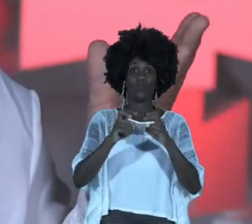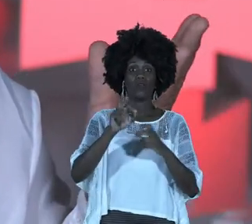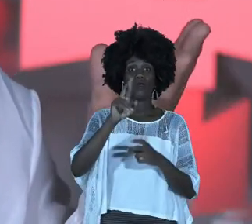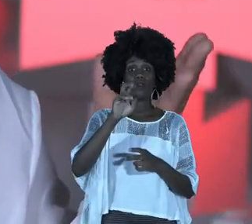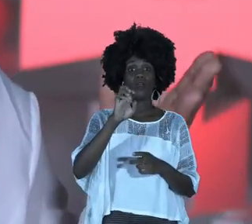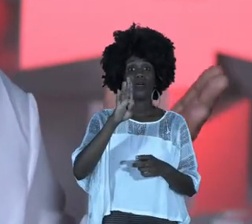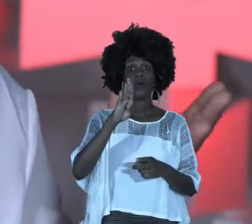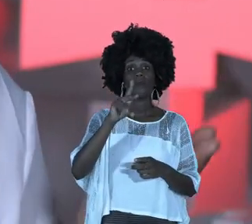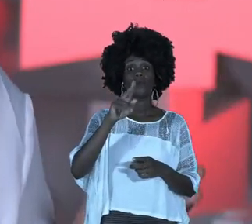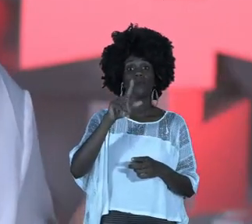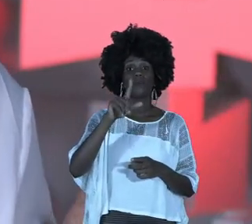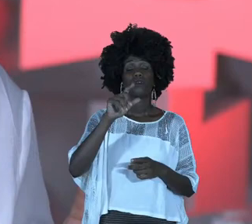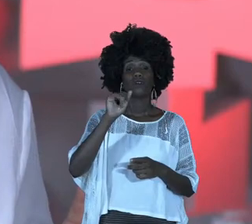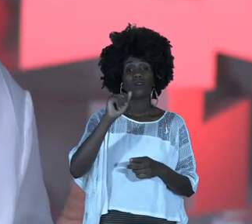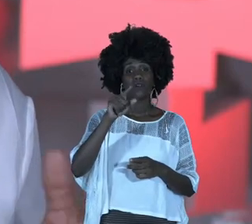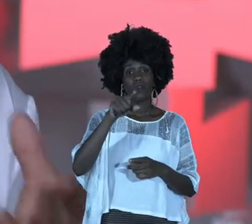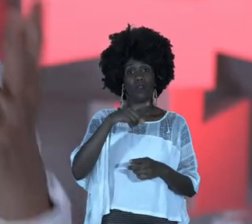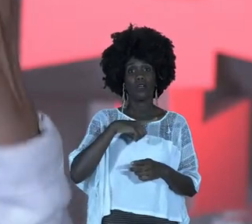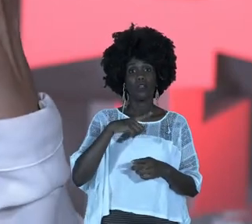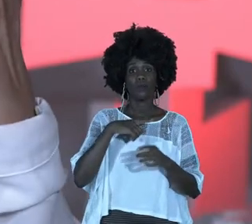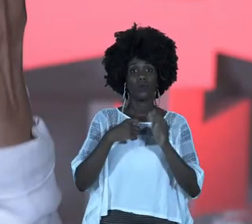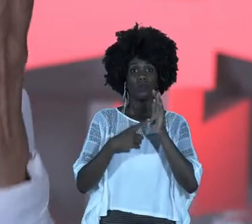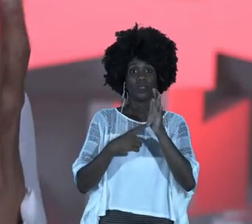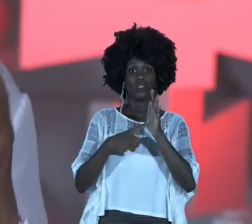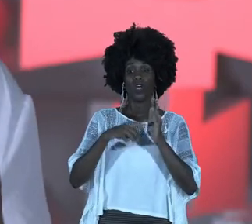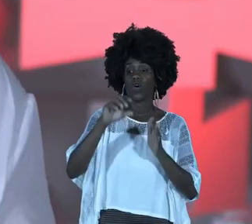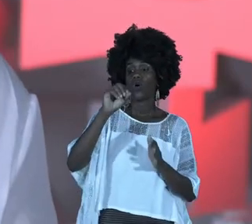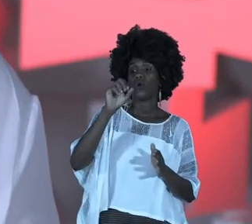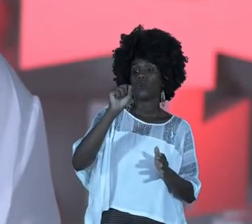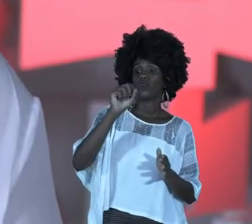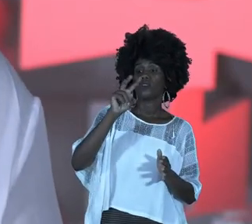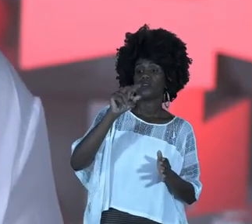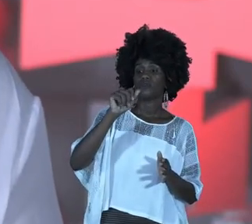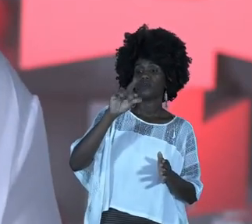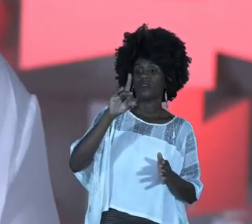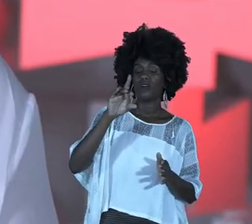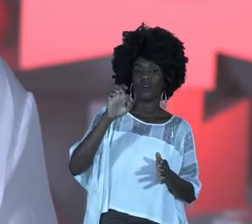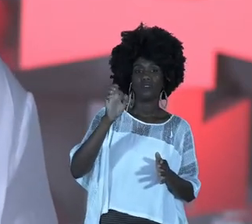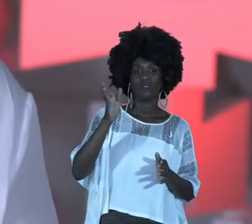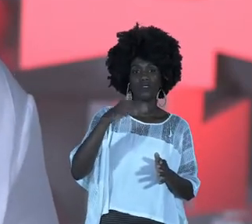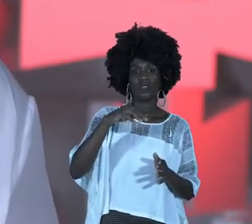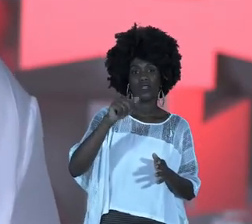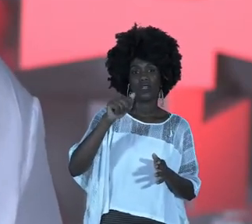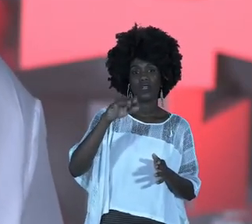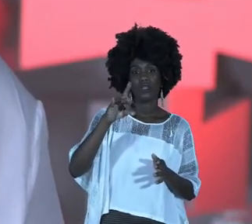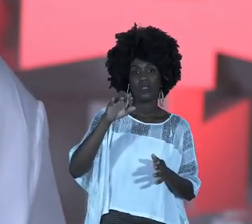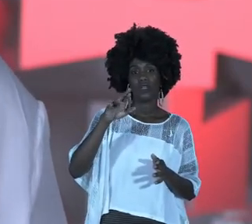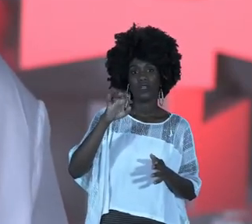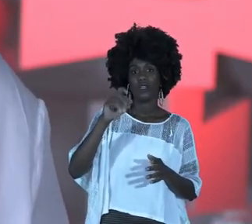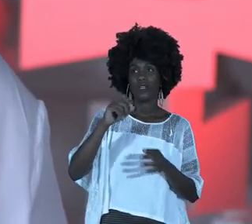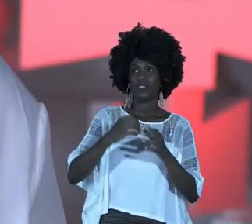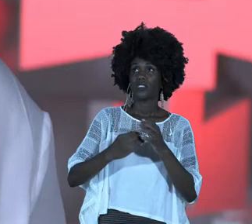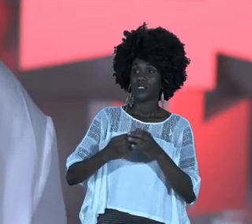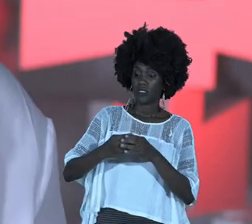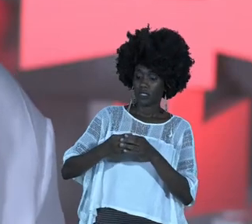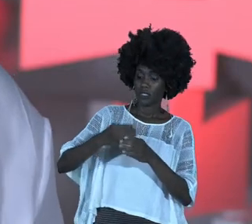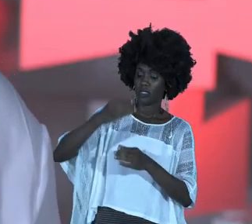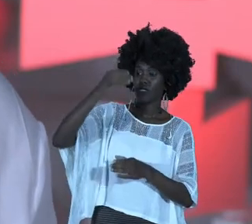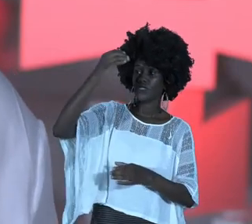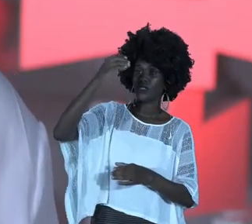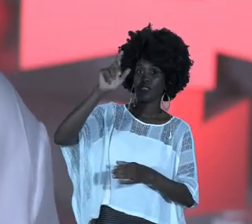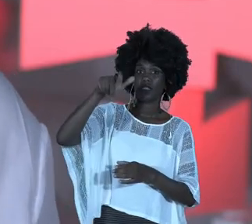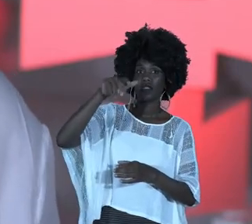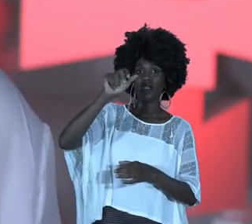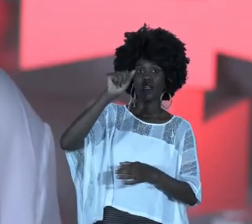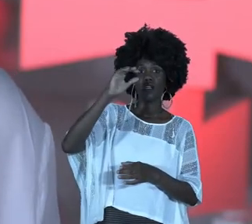onde ele coloca Oswald de Andrade projetado num cilindro de aço sobre um